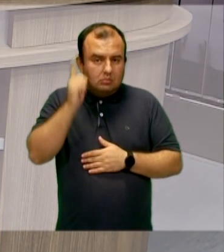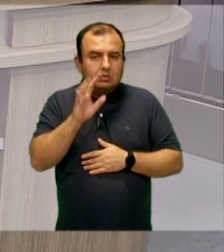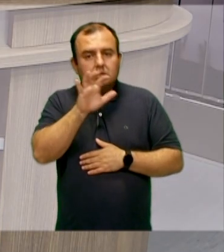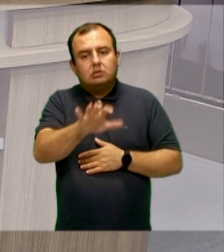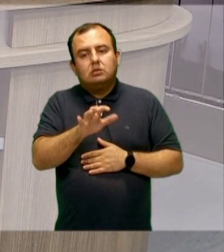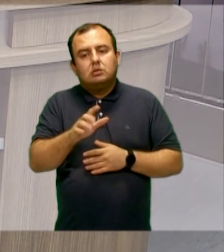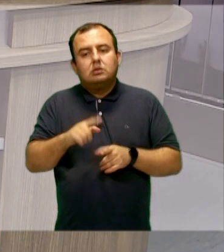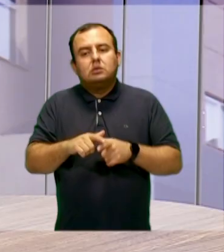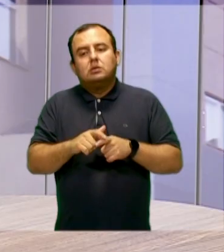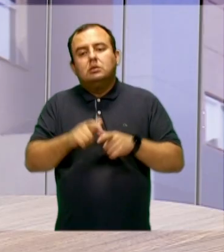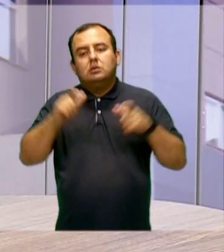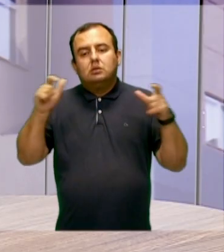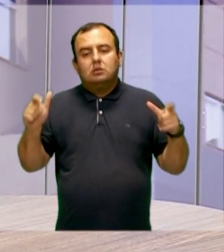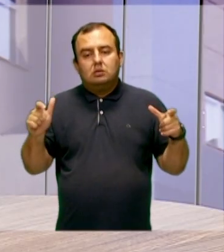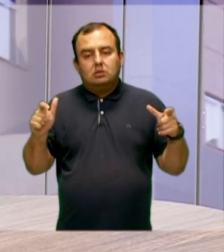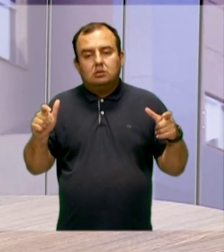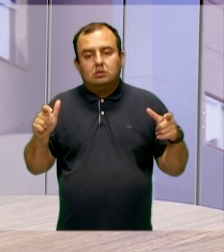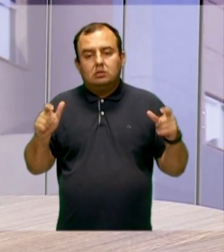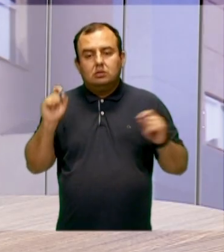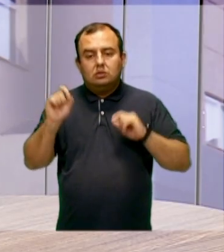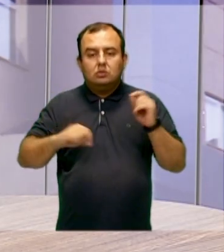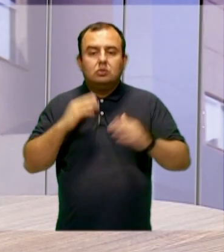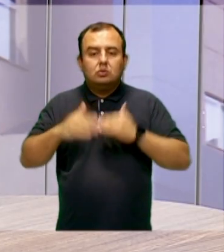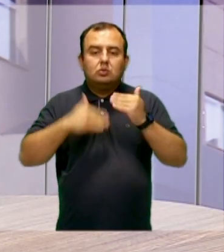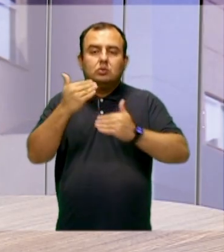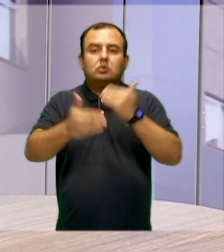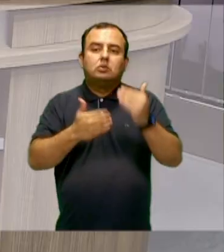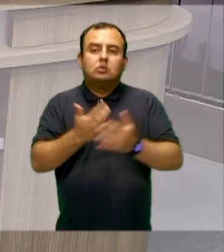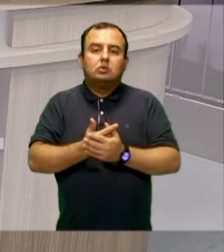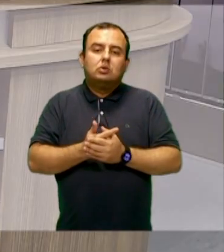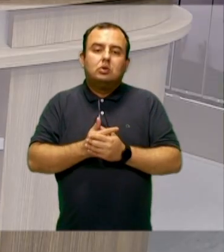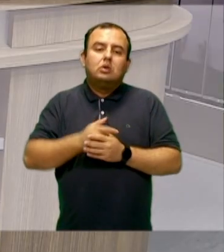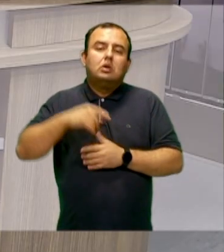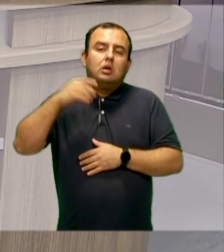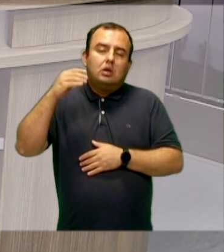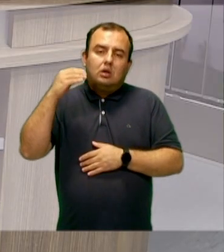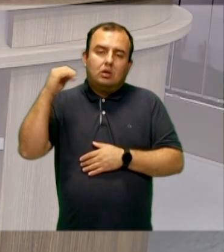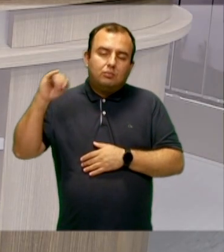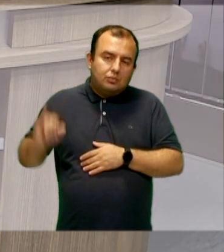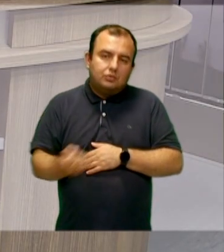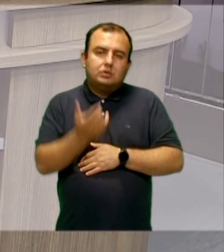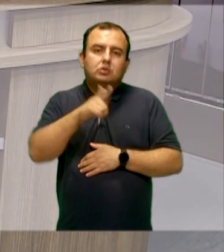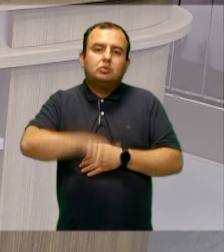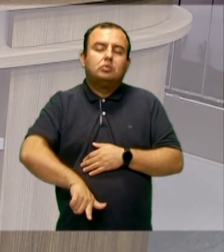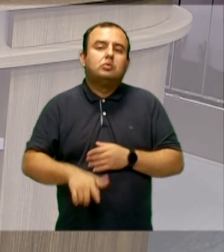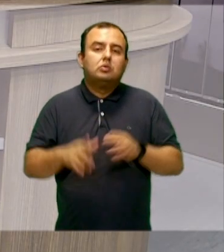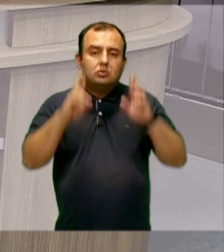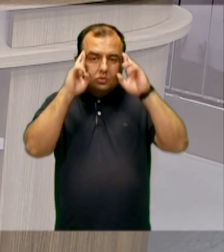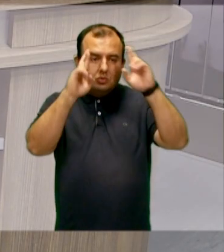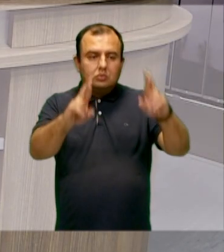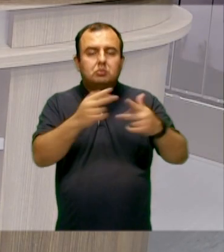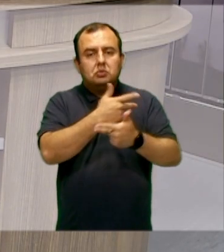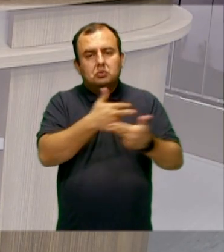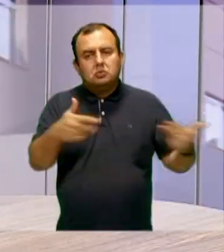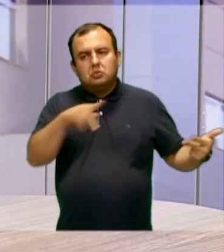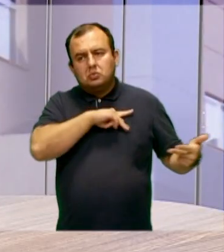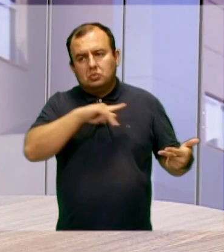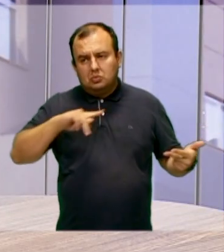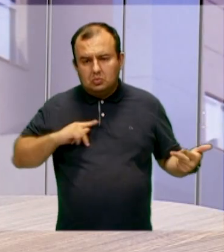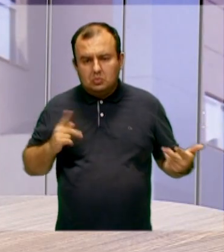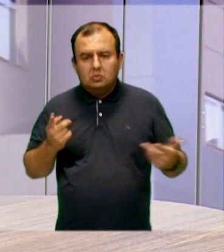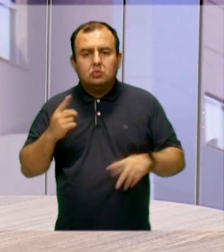Mas acho que a maior questão desse processo, Elis, é o reaproveitamento. É o reaproveitamento e o respeito ao bem público. Não é